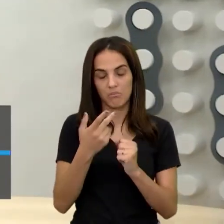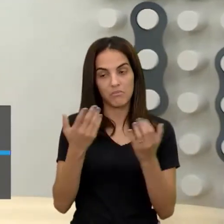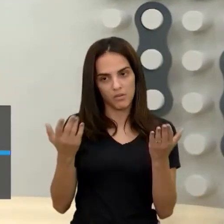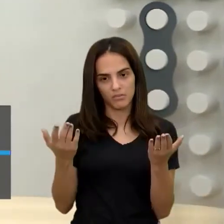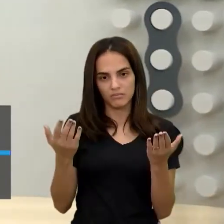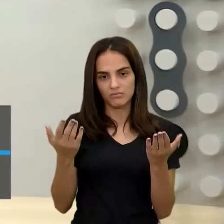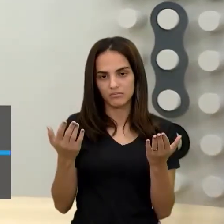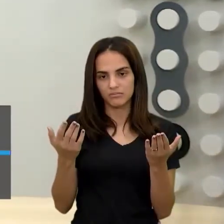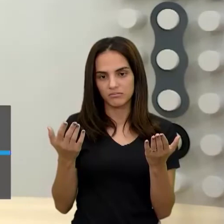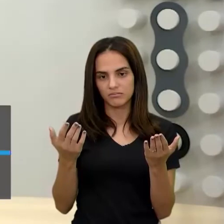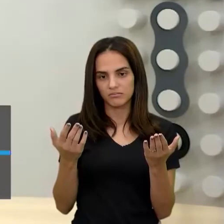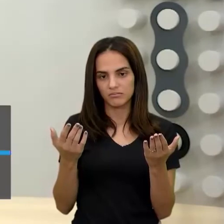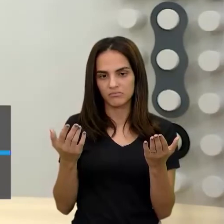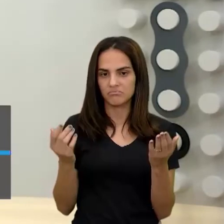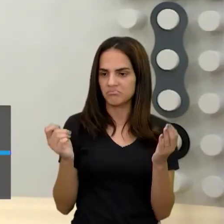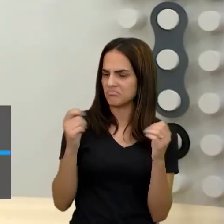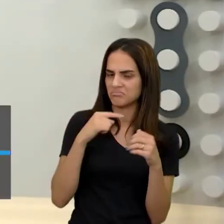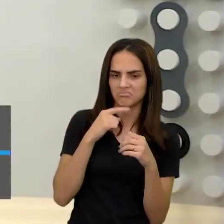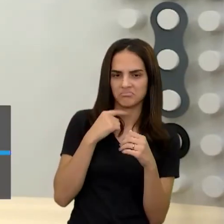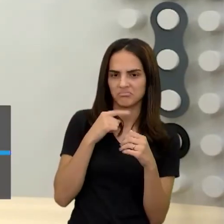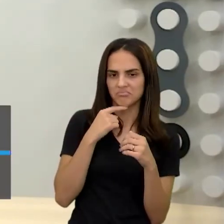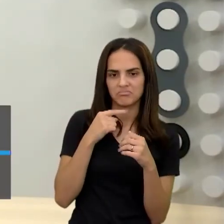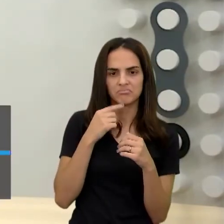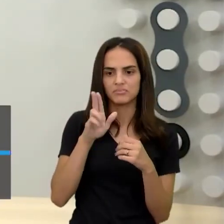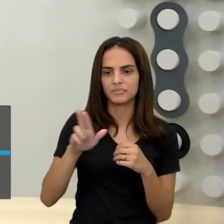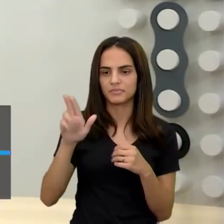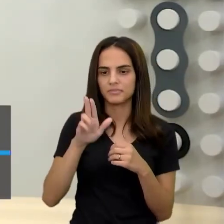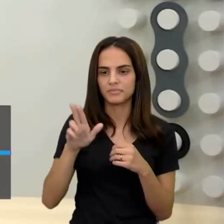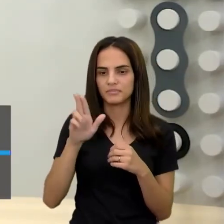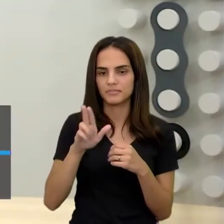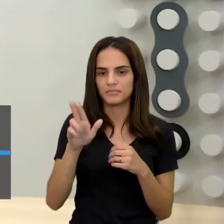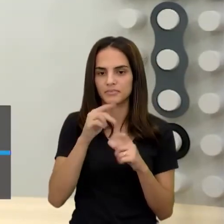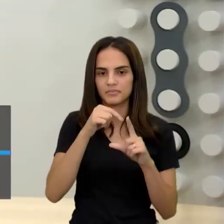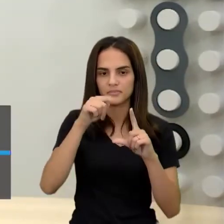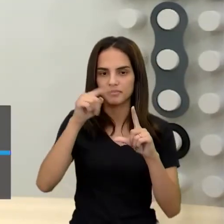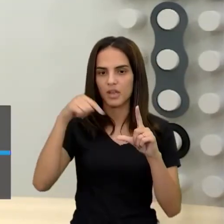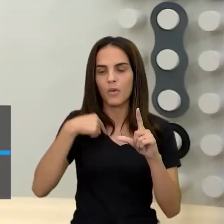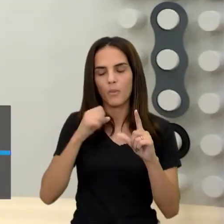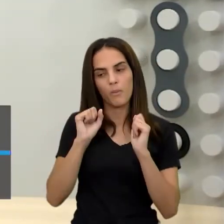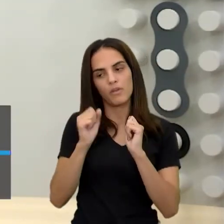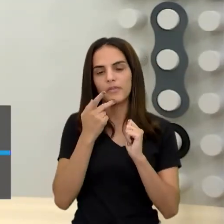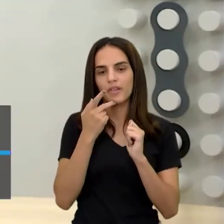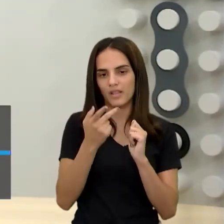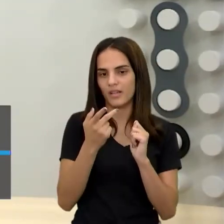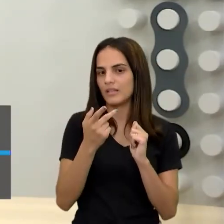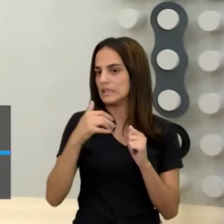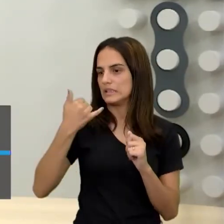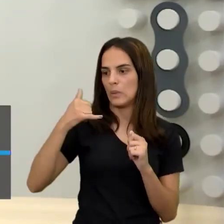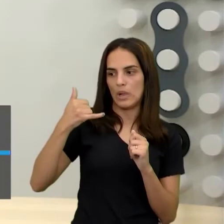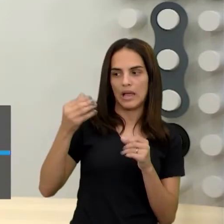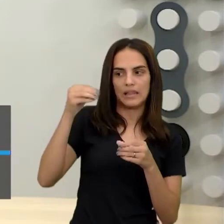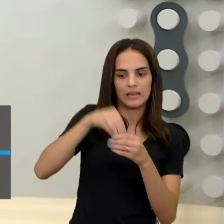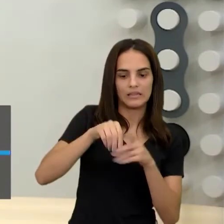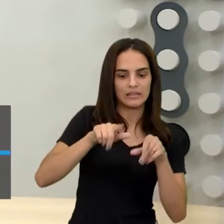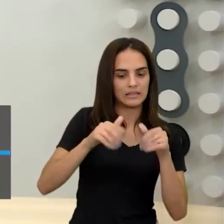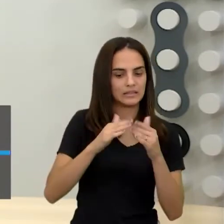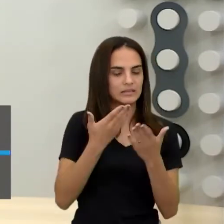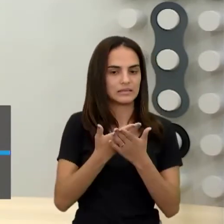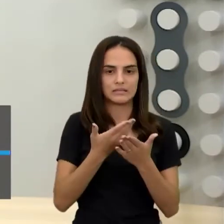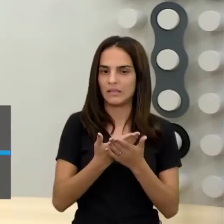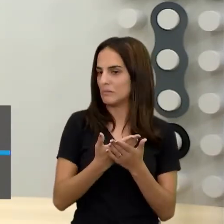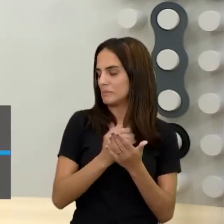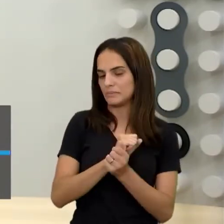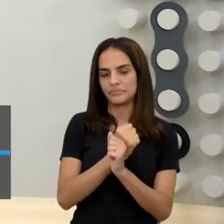gente, não é possível que se use... A partir do gráfico, eu posso falar, não, celular em sala de aula é algo